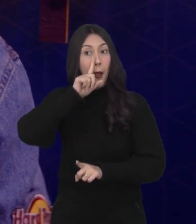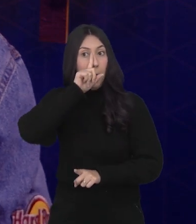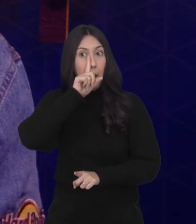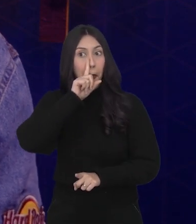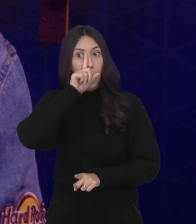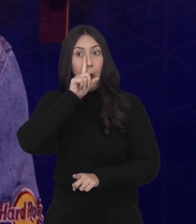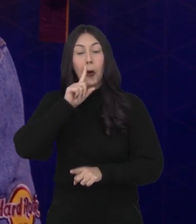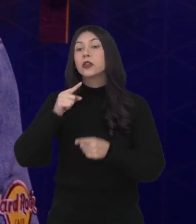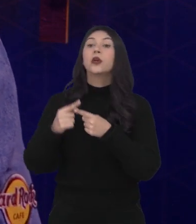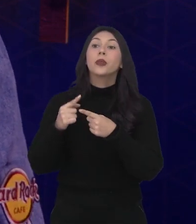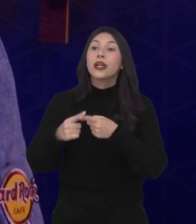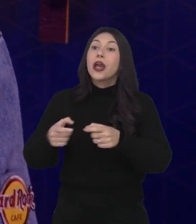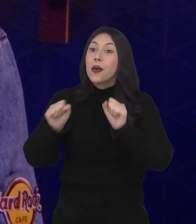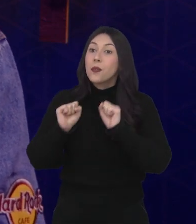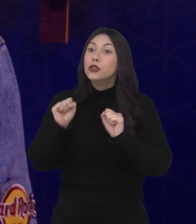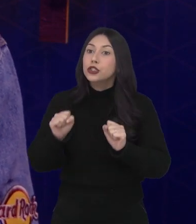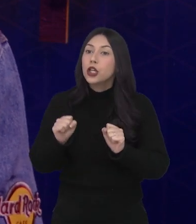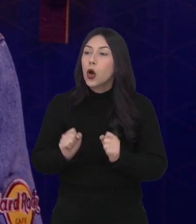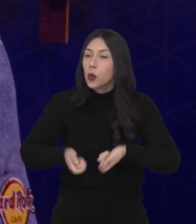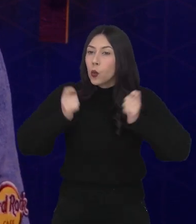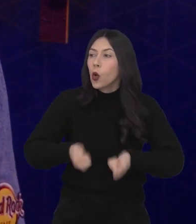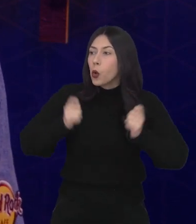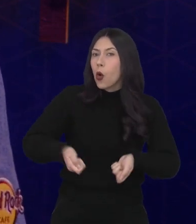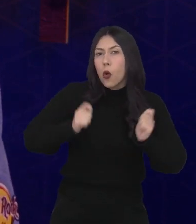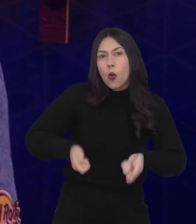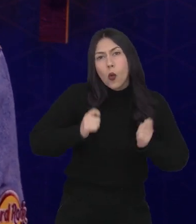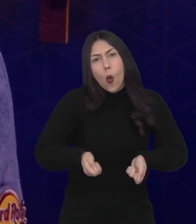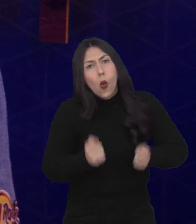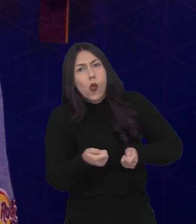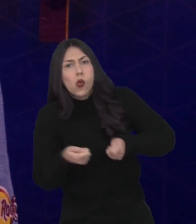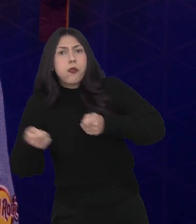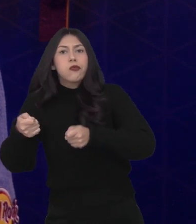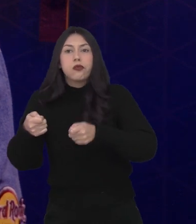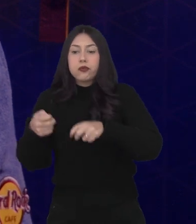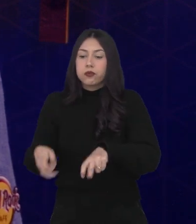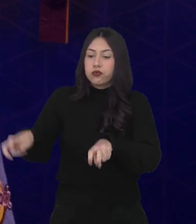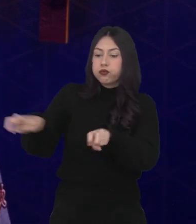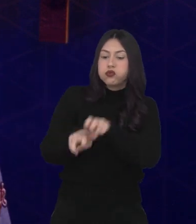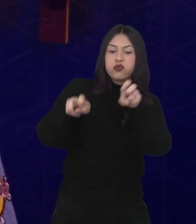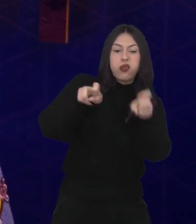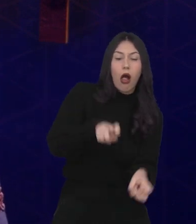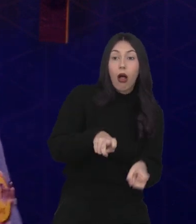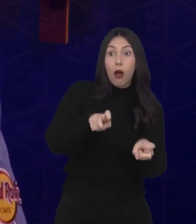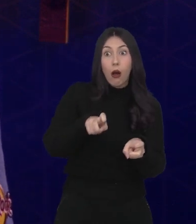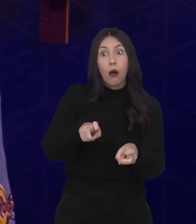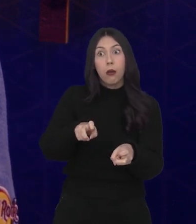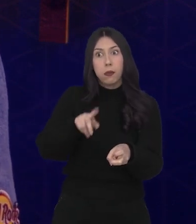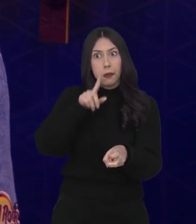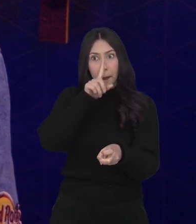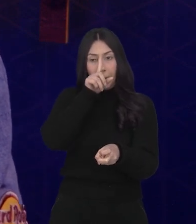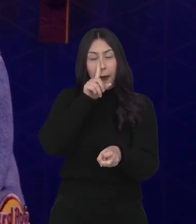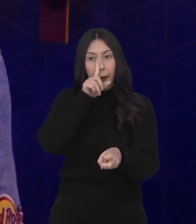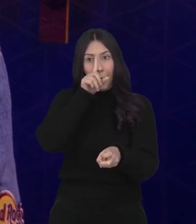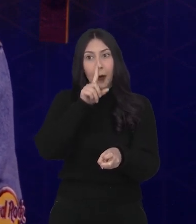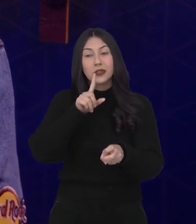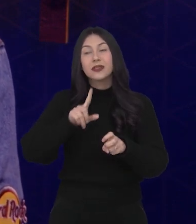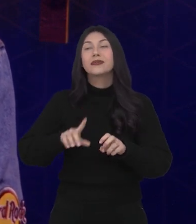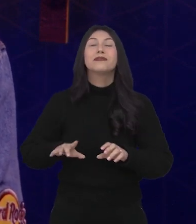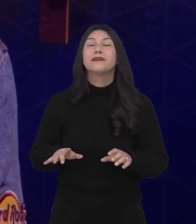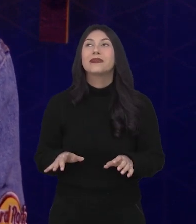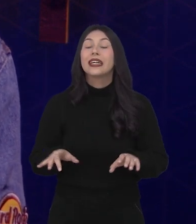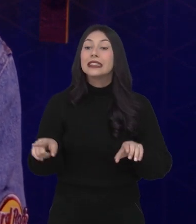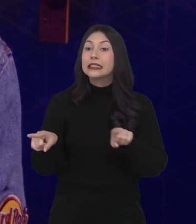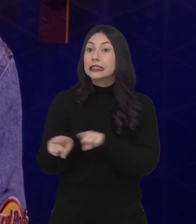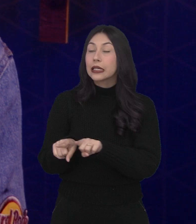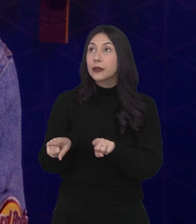perigoso, porque eles podiam se bater, muitos caíam, acabavam sendo atropelados pelos outros competidores e tal.